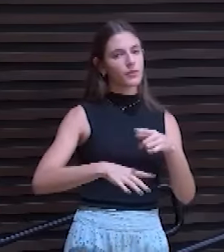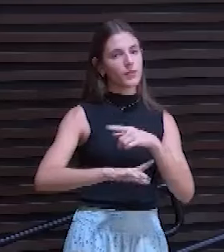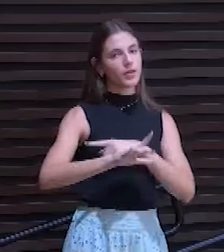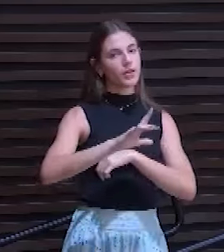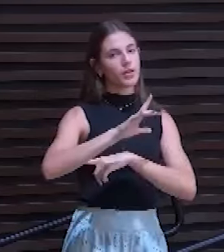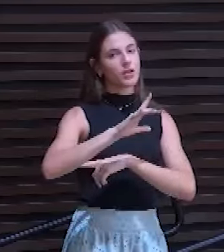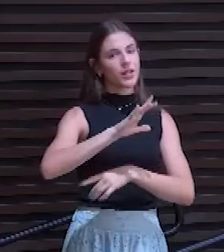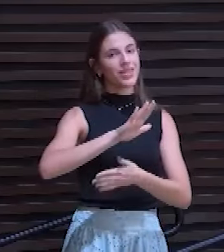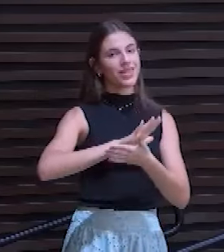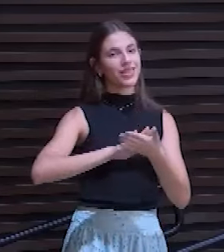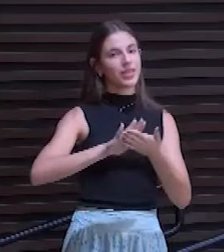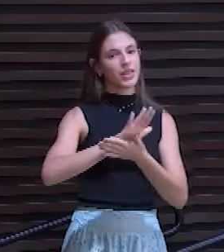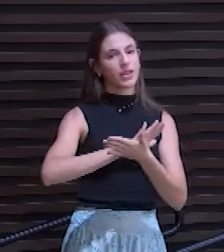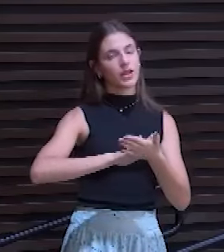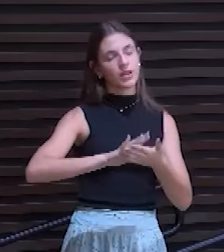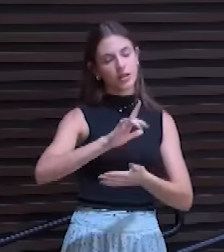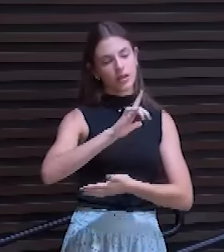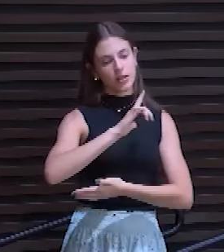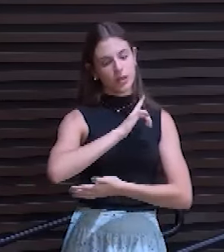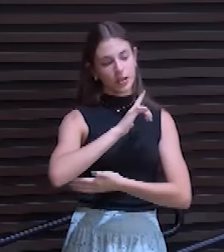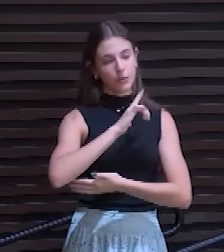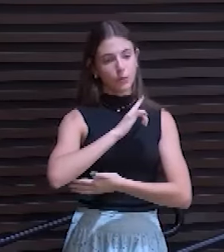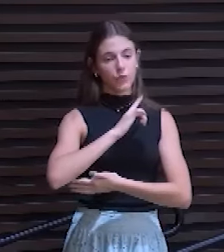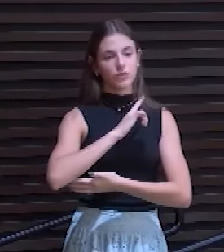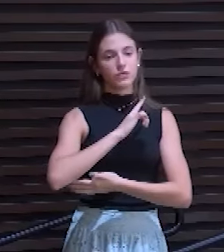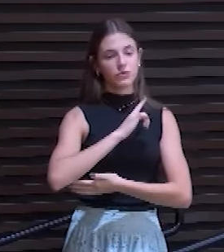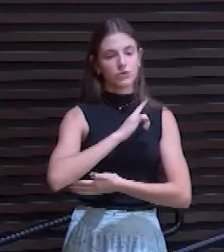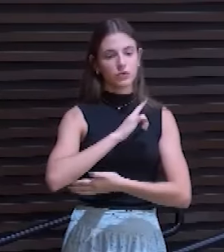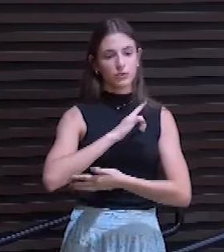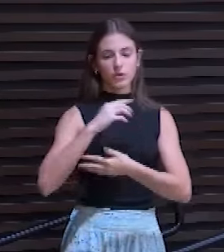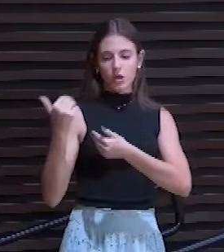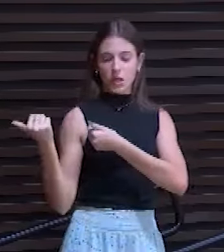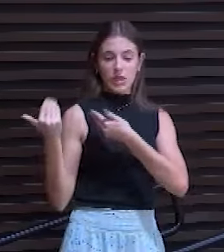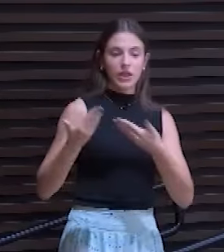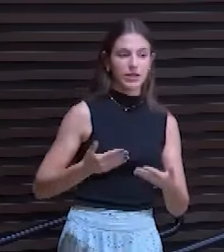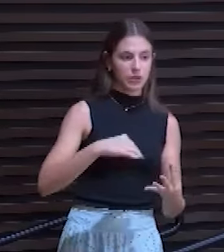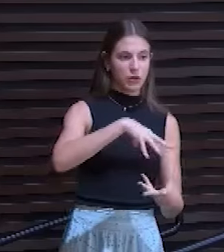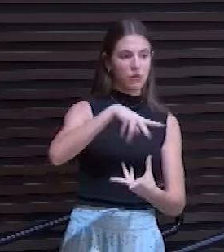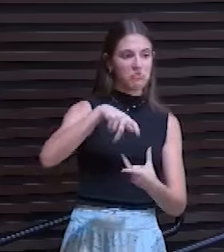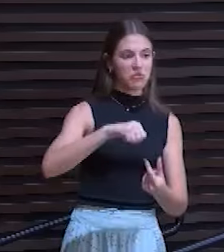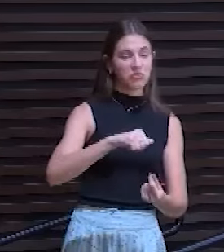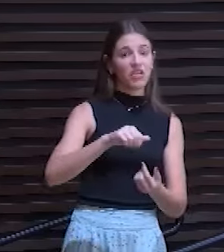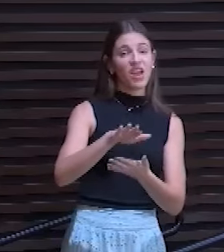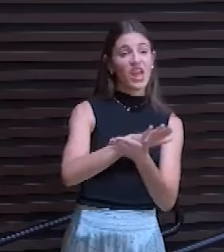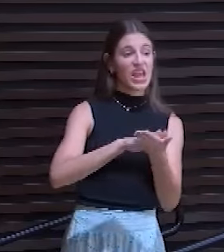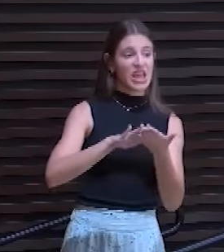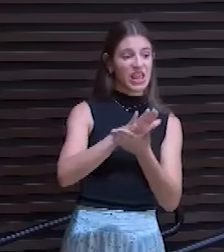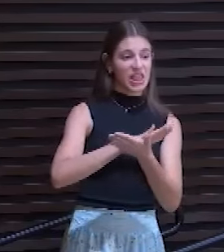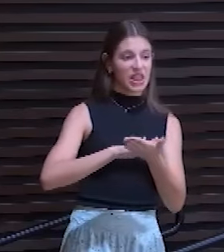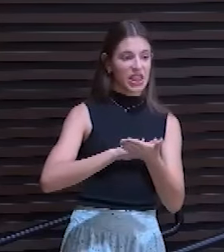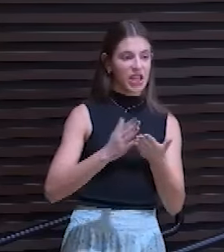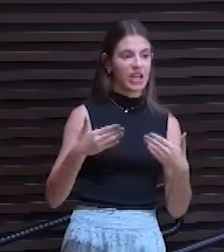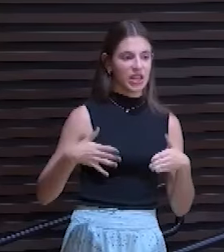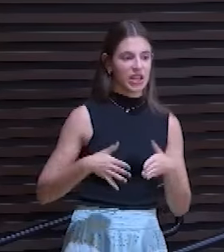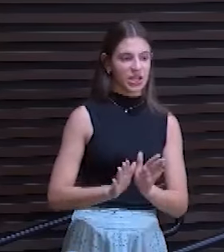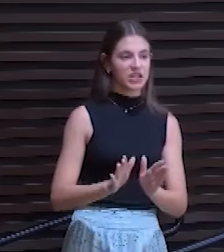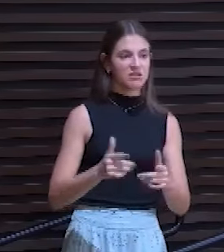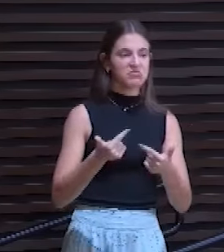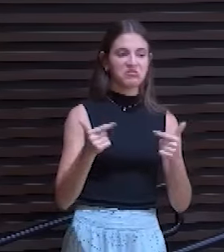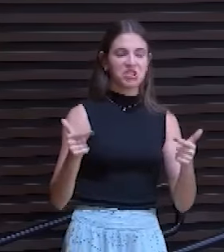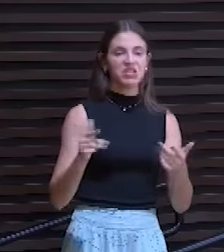Porque nada temos trazido ao mundo e nem coisa alguma podemos levar dele.